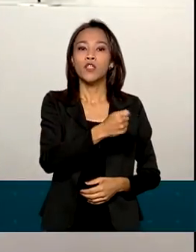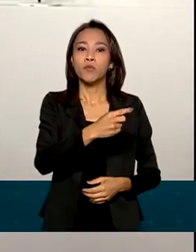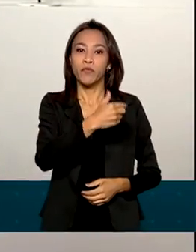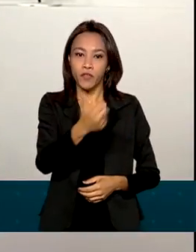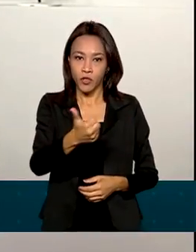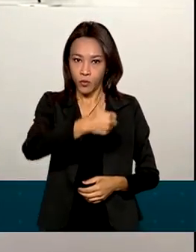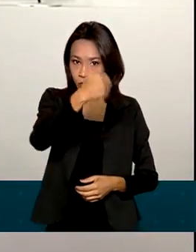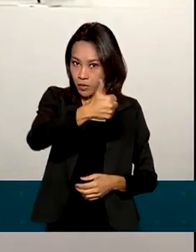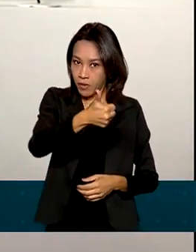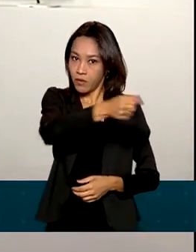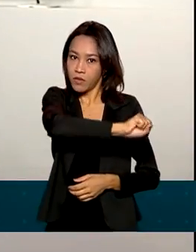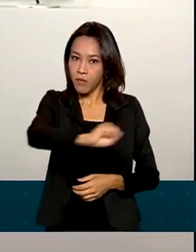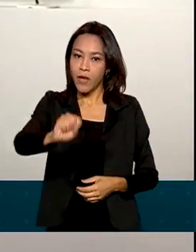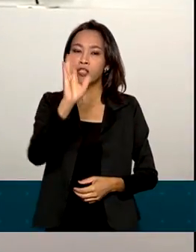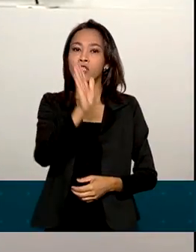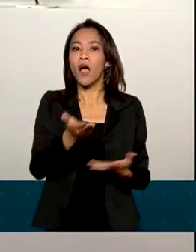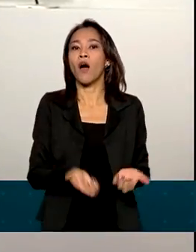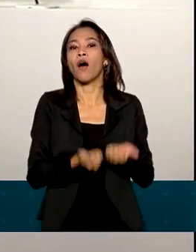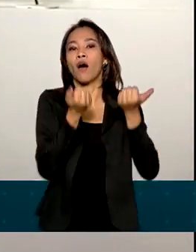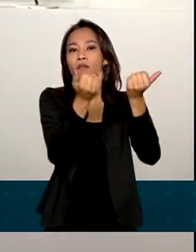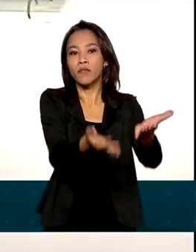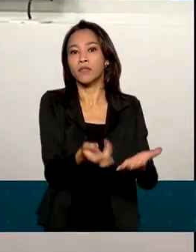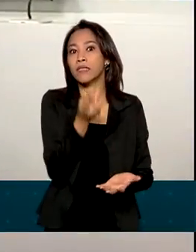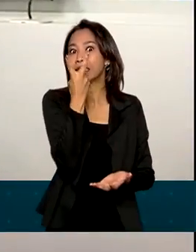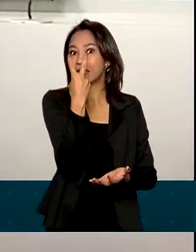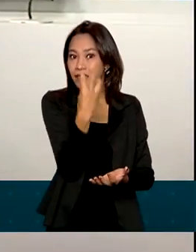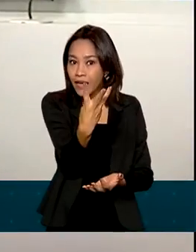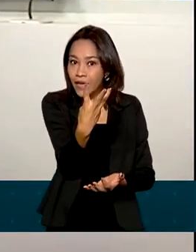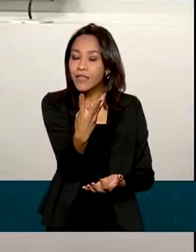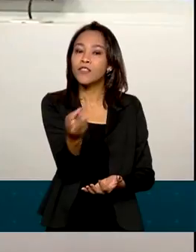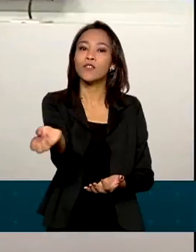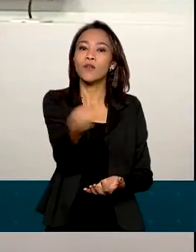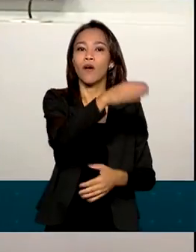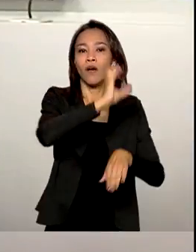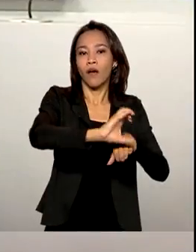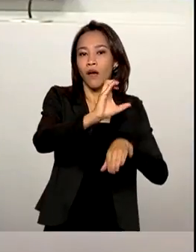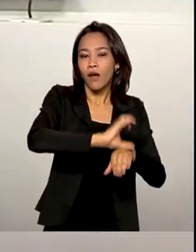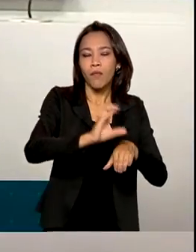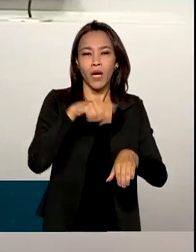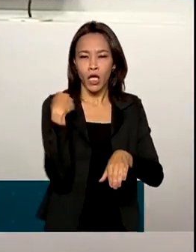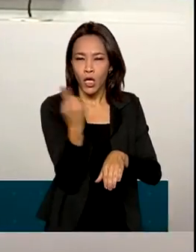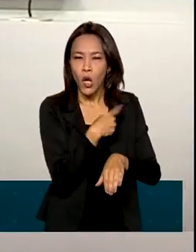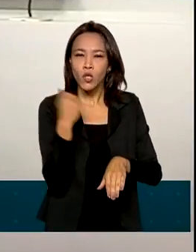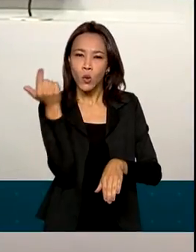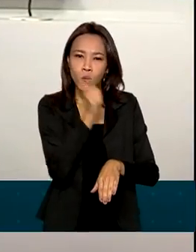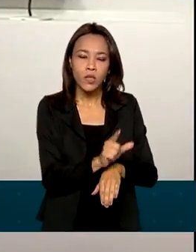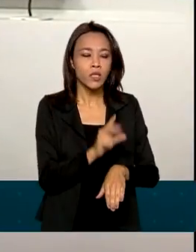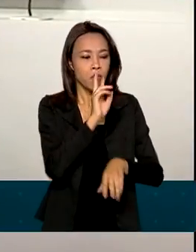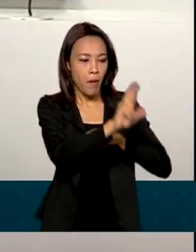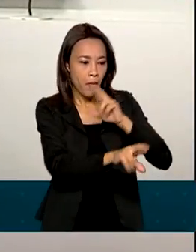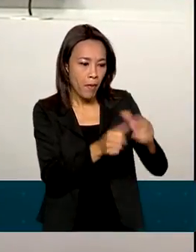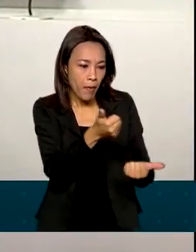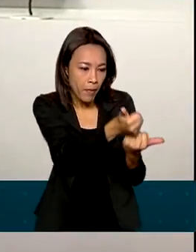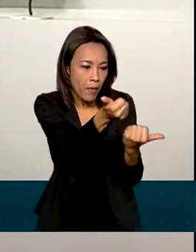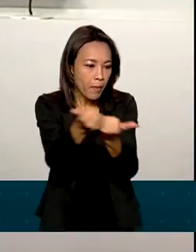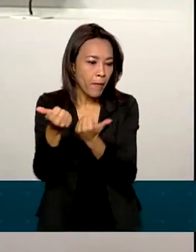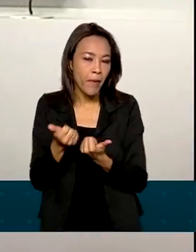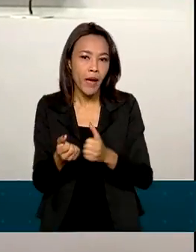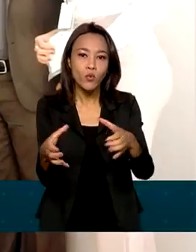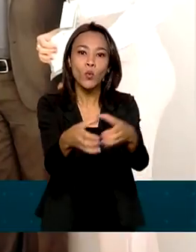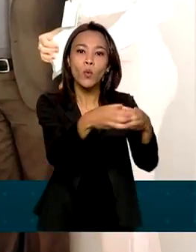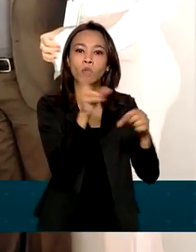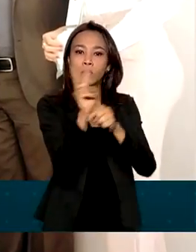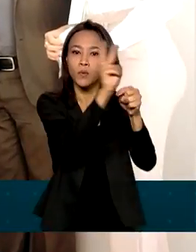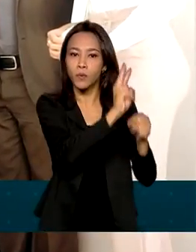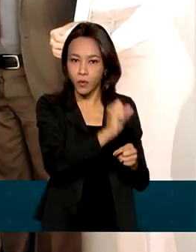semestre, nós já lançamos três cursos novos para que possamos cada vez mais atender as necessidades dos conselhos tutelares do